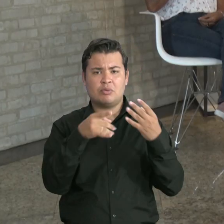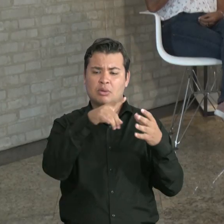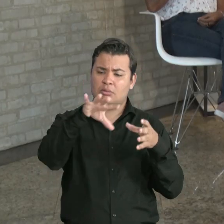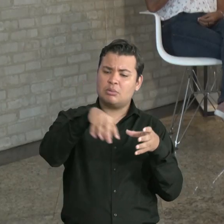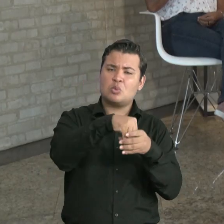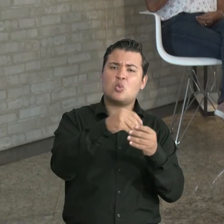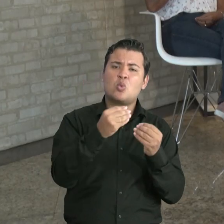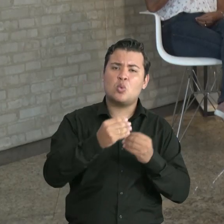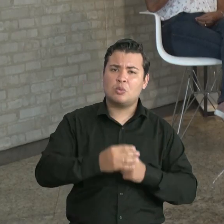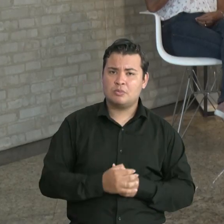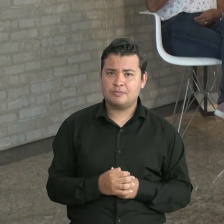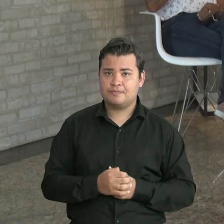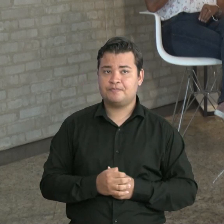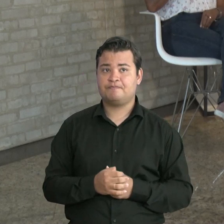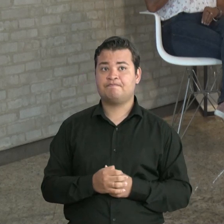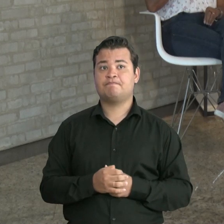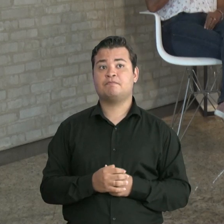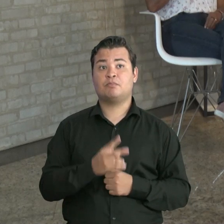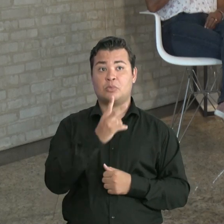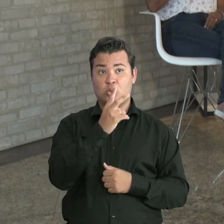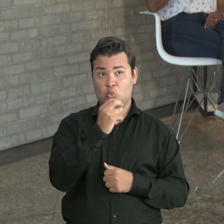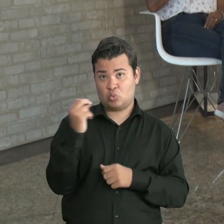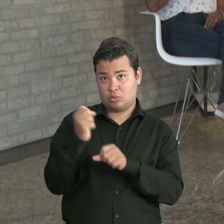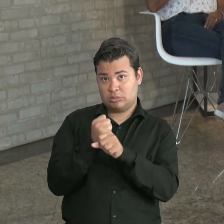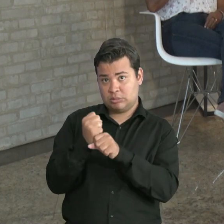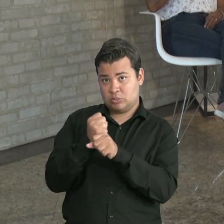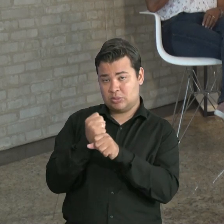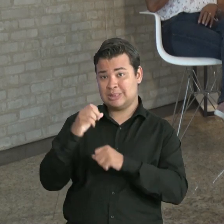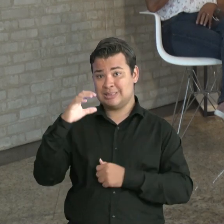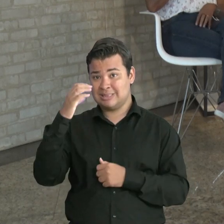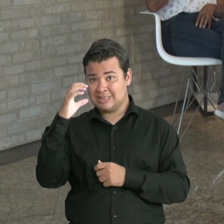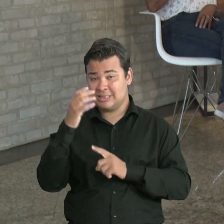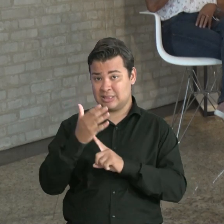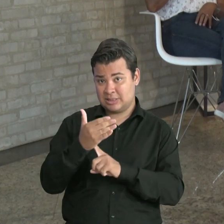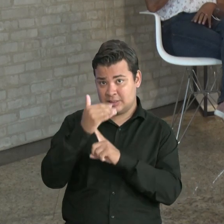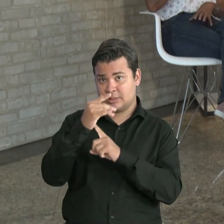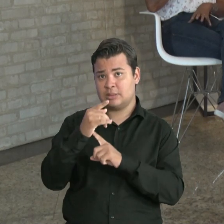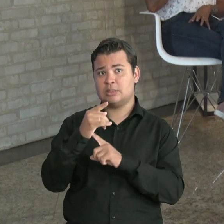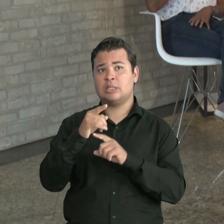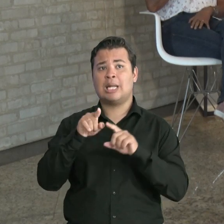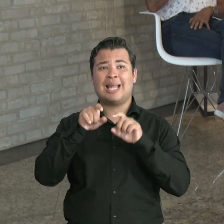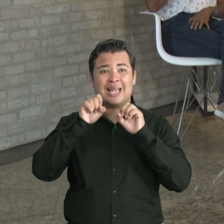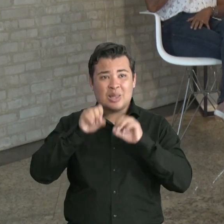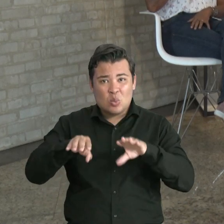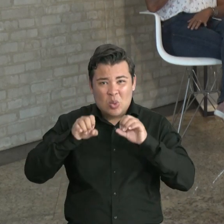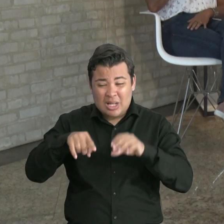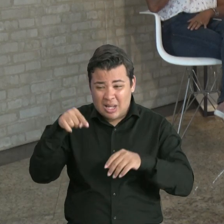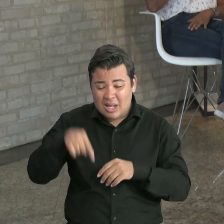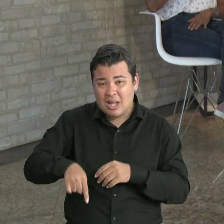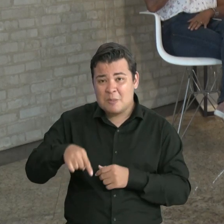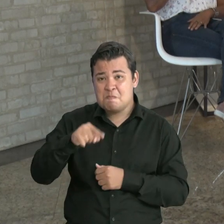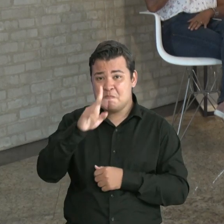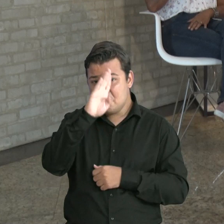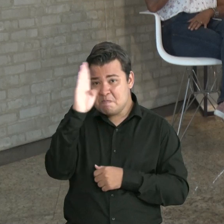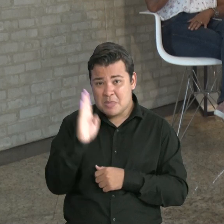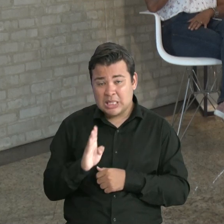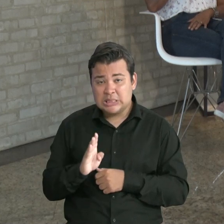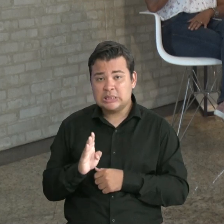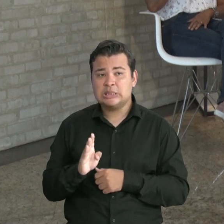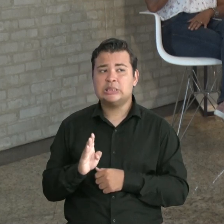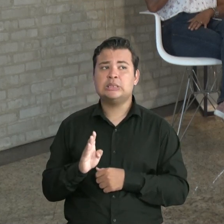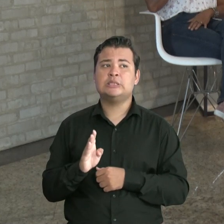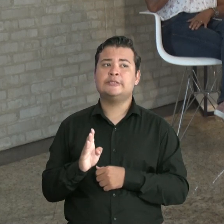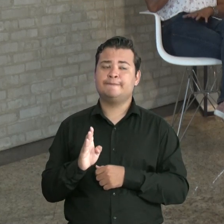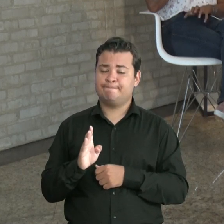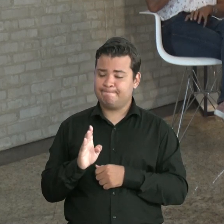Camila. Falar de 200 anos de ciência, tecnologia e educação aqui nesse país